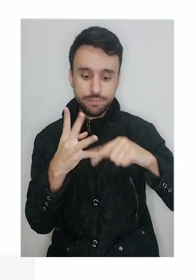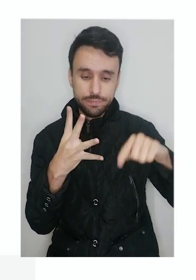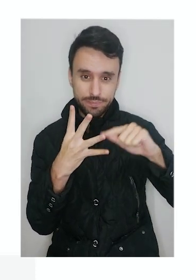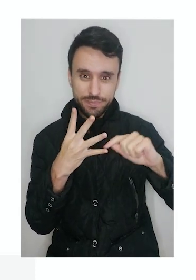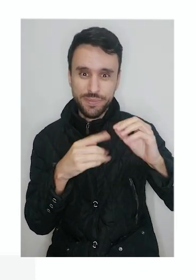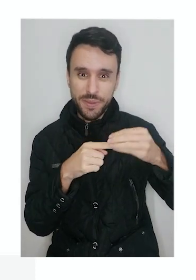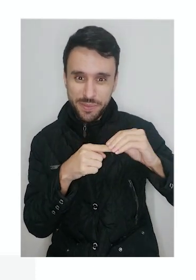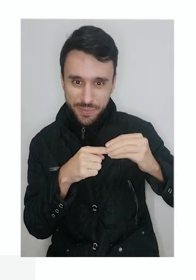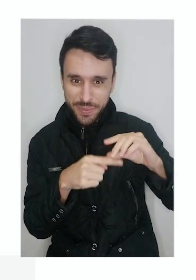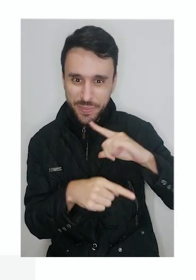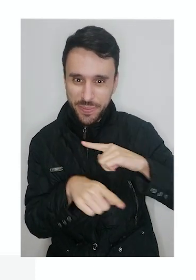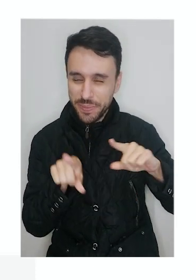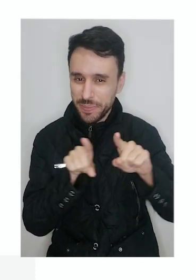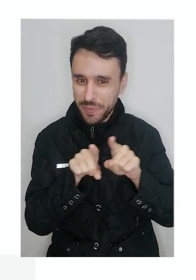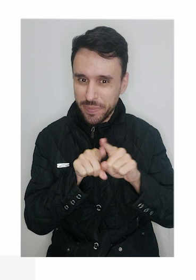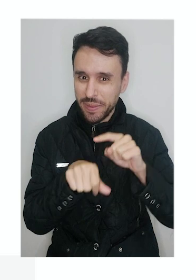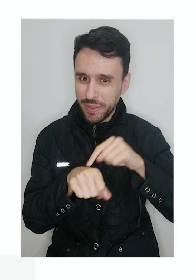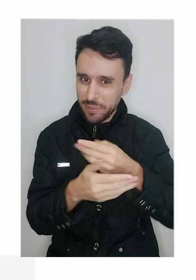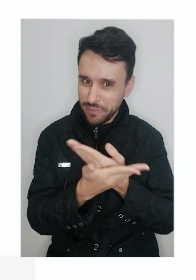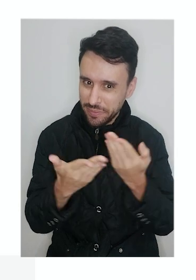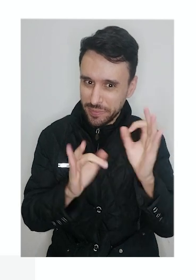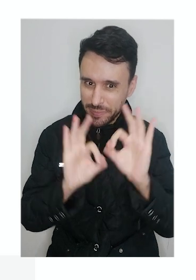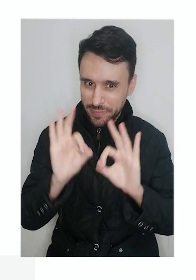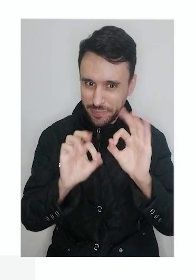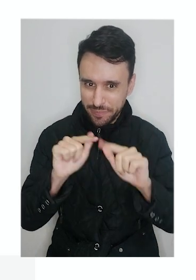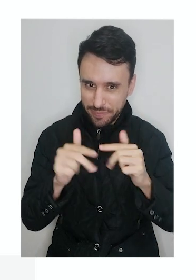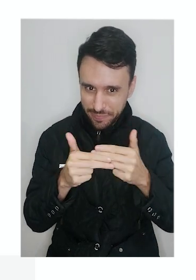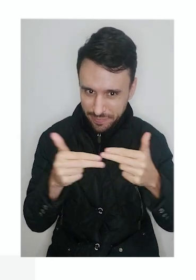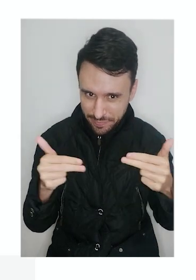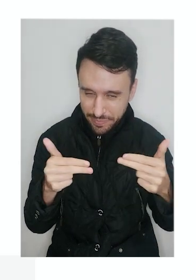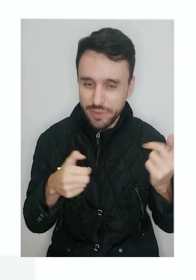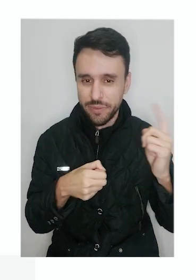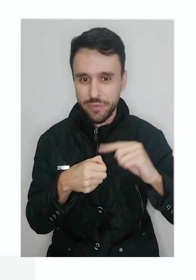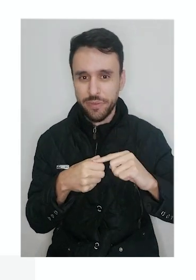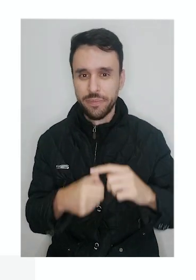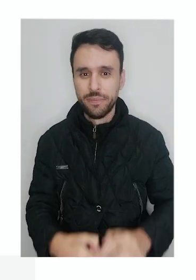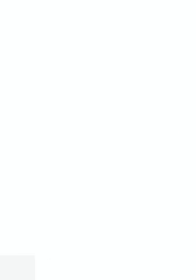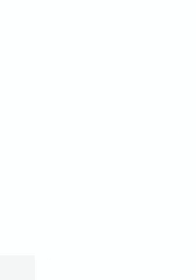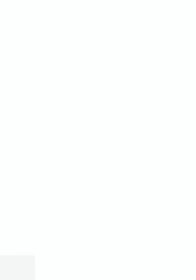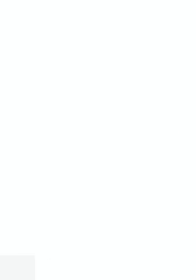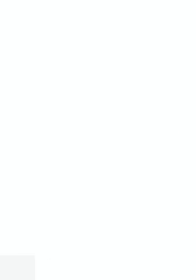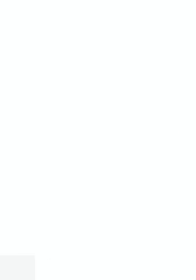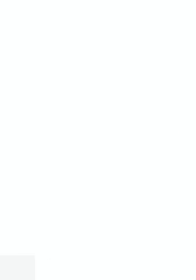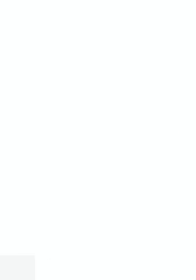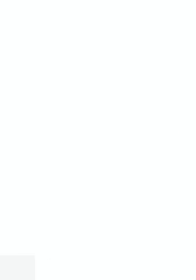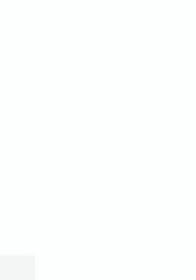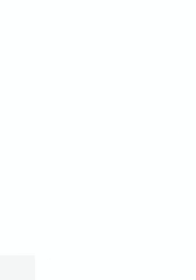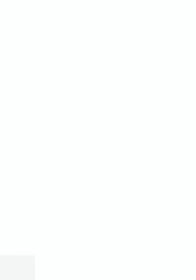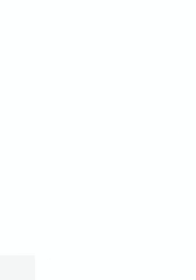apontador. E agora a gente vai dar um tempinho para você organizar esses materiais e já já eu volto.